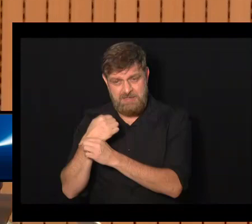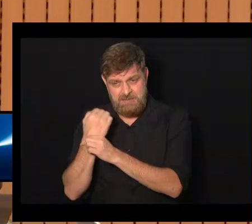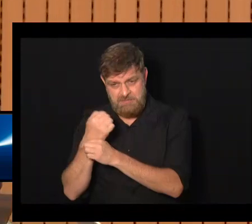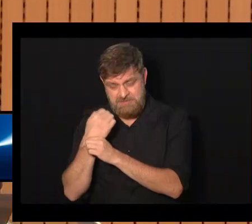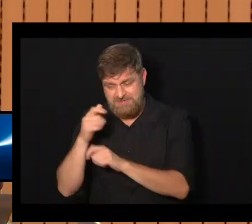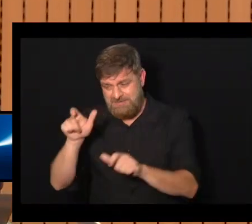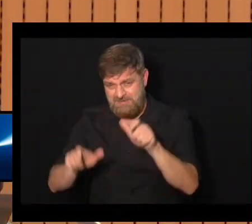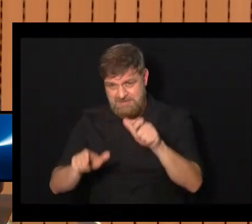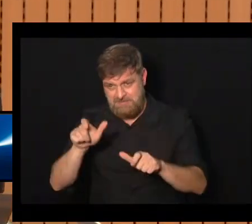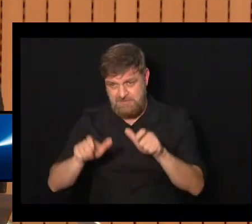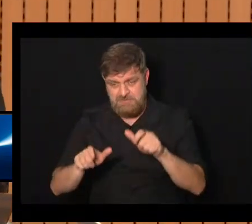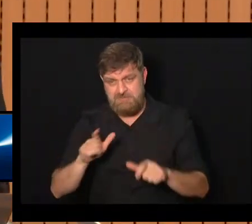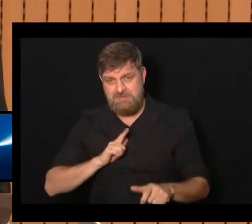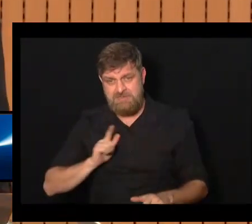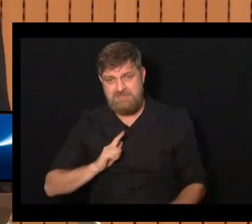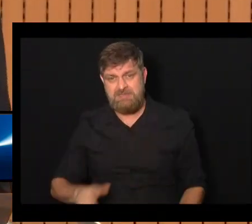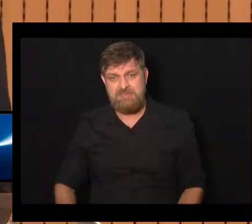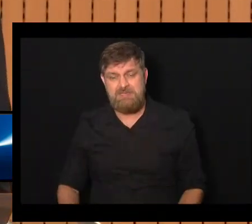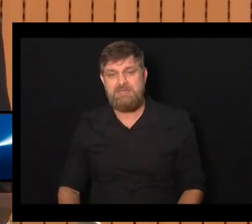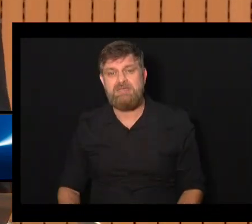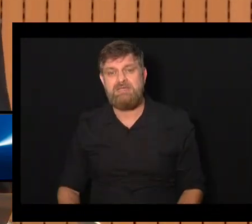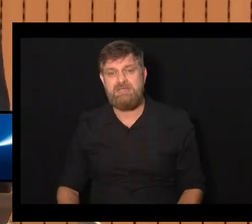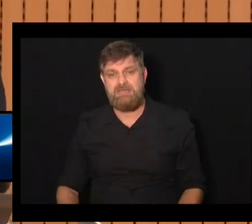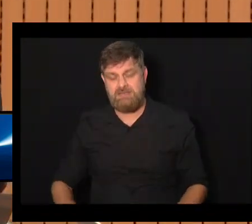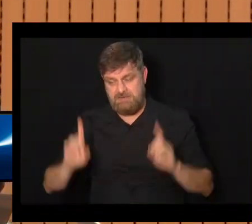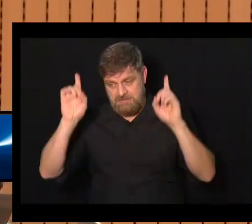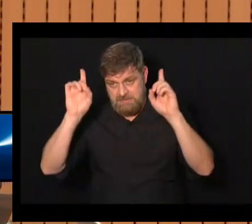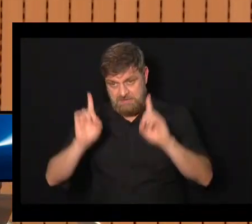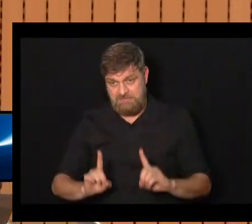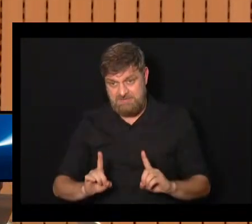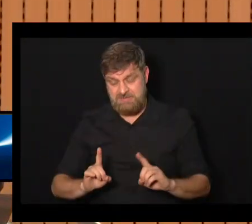das pessoas com deficiência na prática.